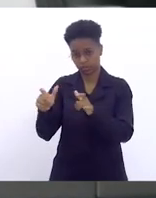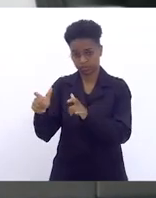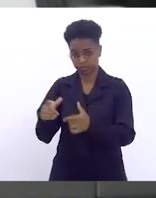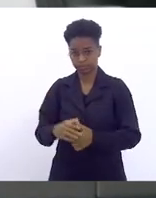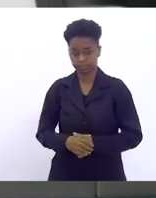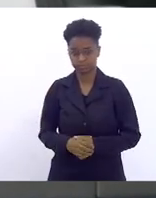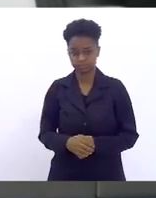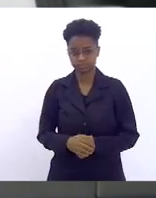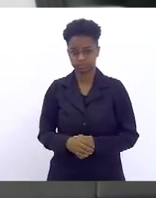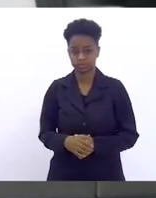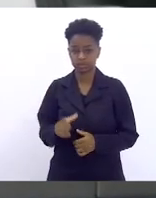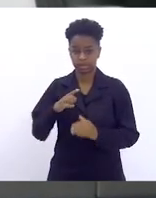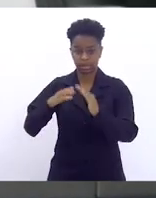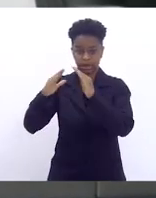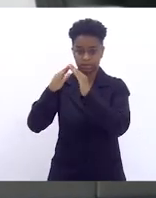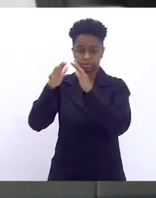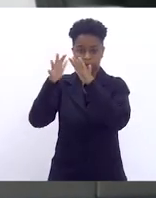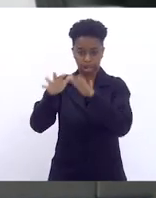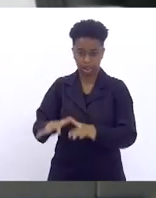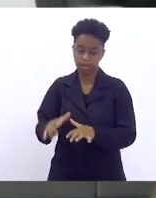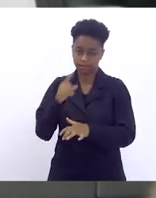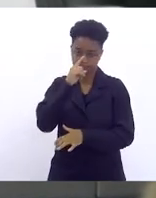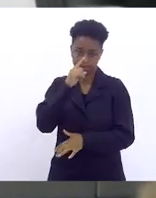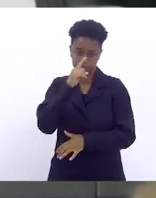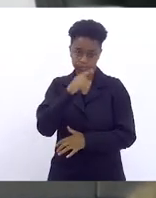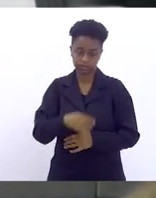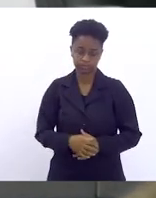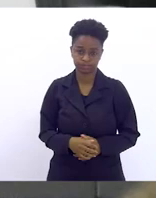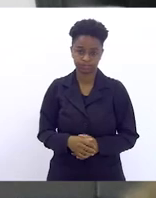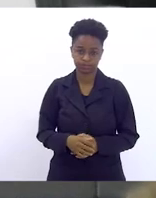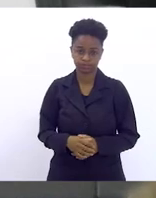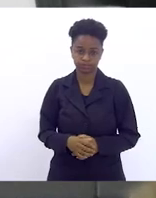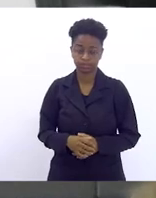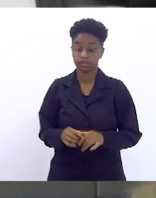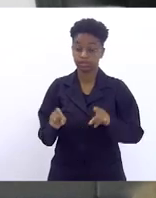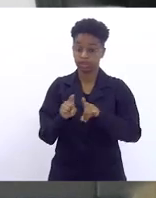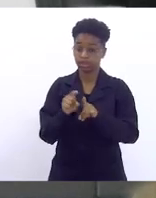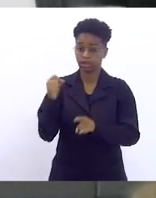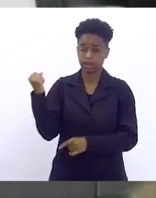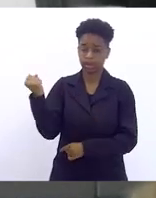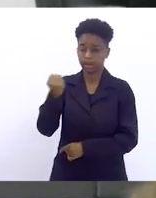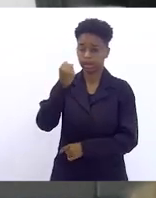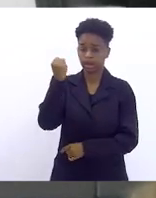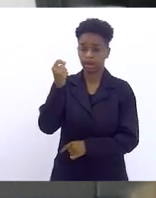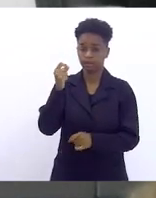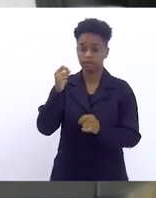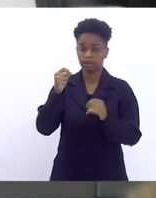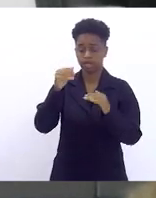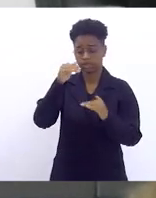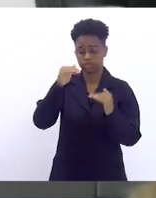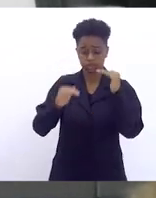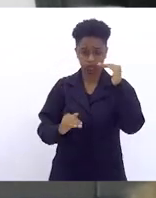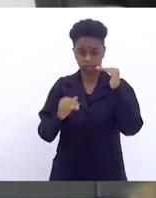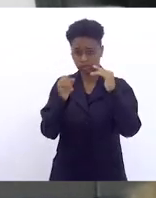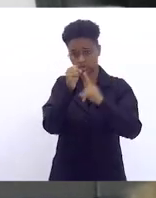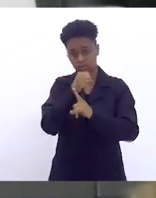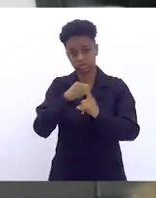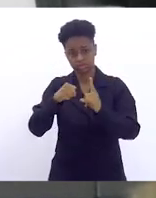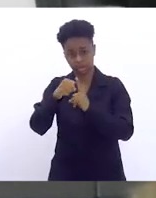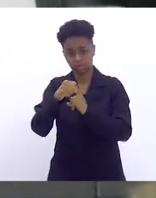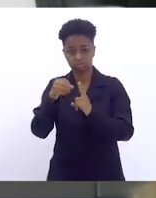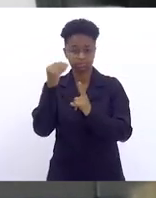de moradias dessas localidades o agravamento da exclusão das desigualdades sociais Então